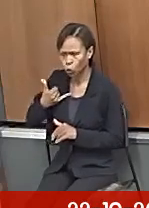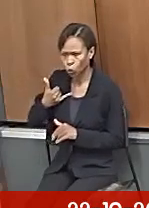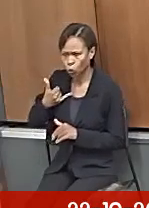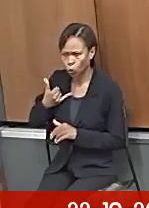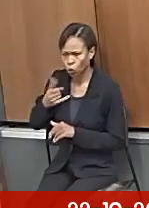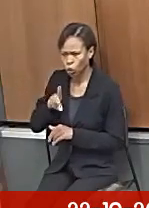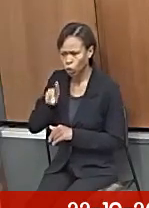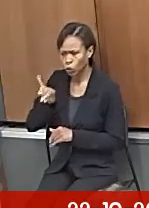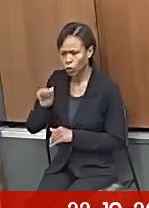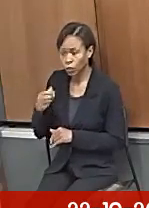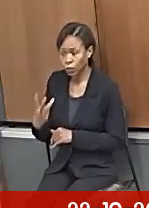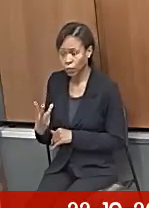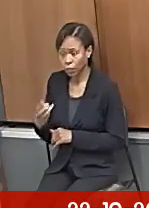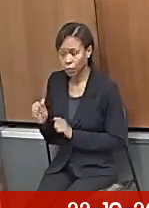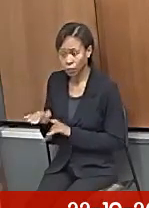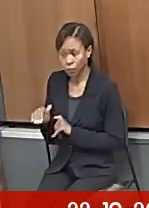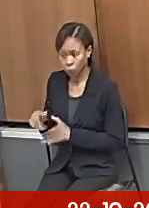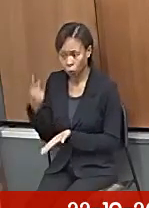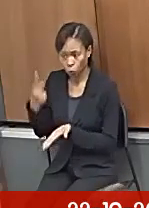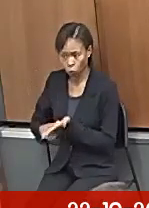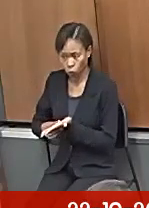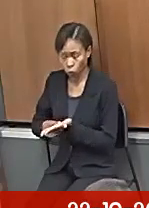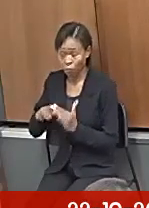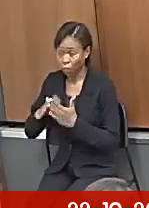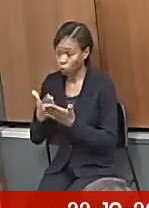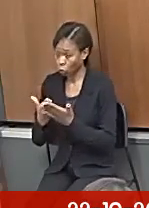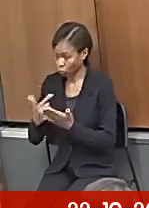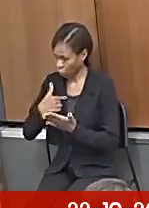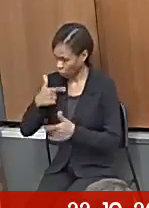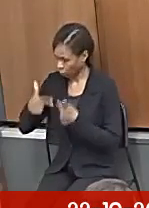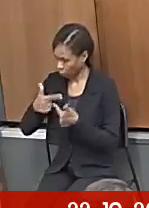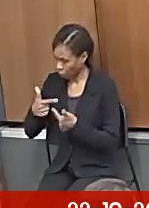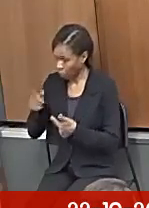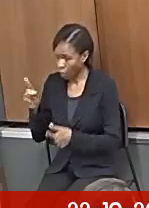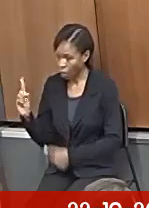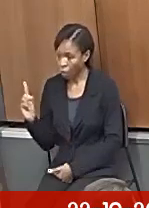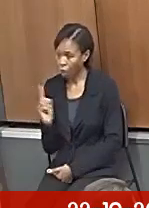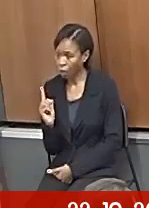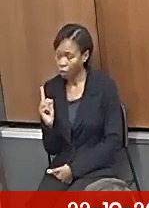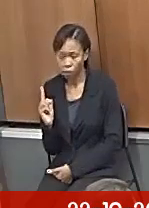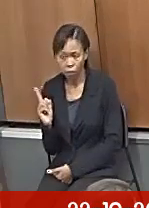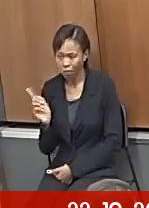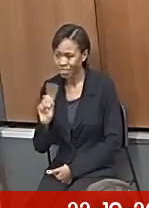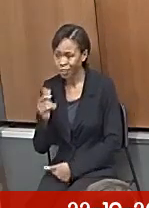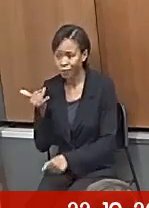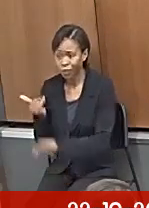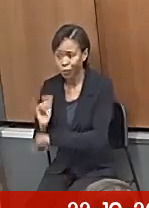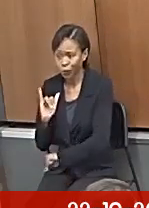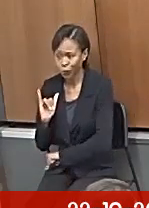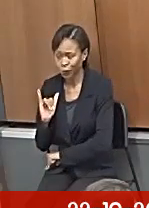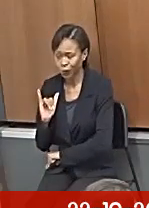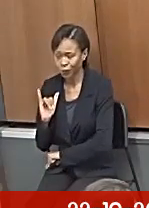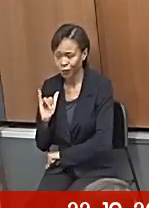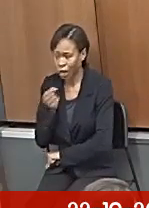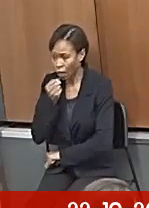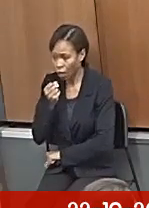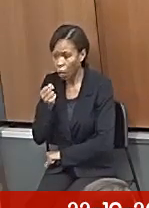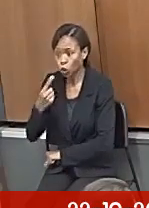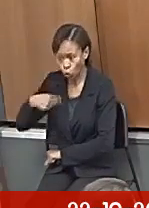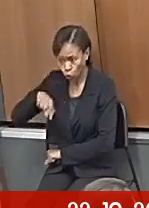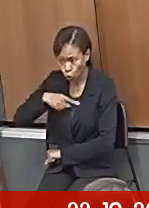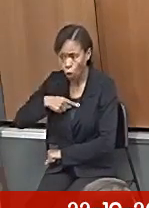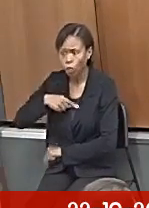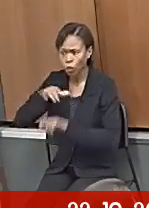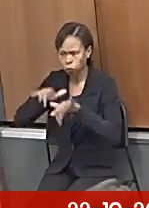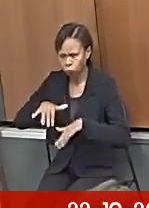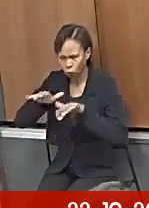setembro, ela marcou comigo na escola que eu trabalho e não apareceu. E colocou lá, tanto é que nós mandamos para o Jornal Tempo